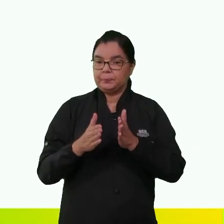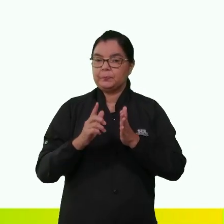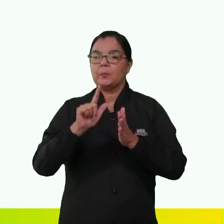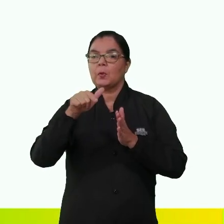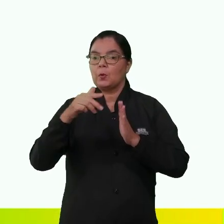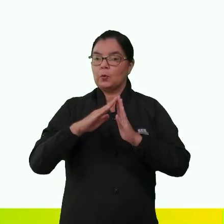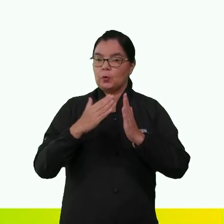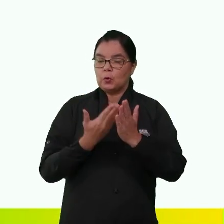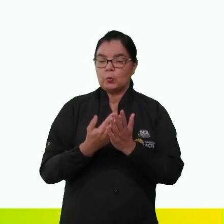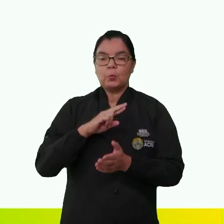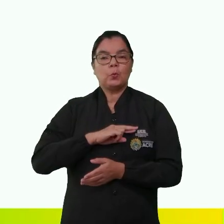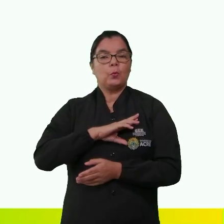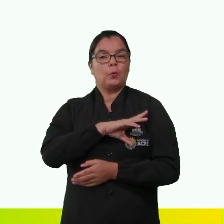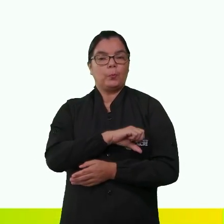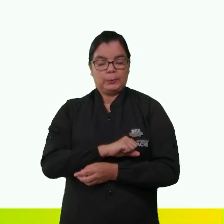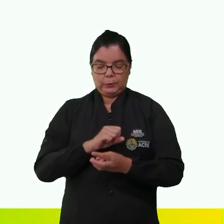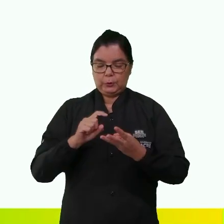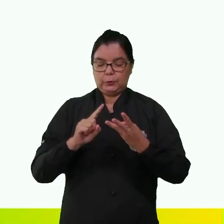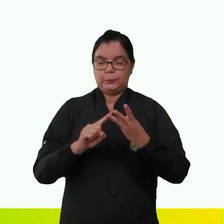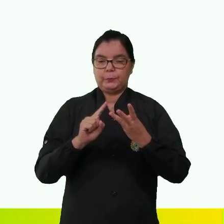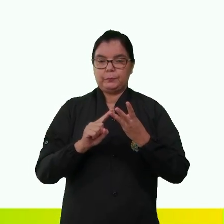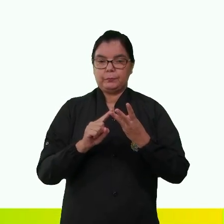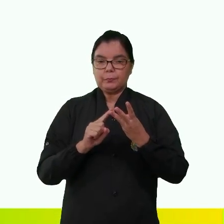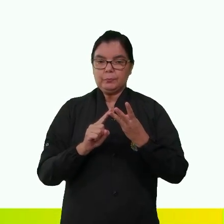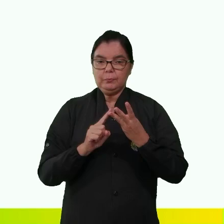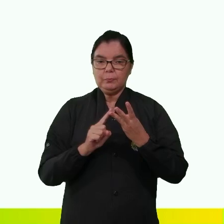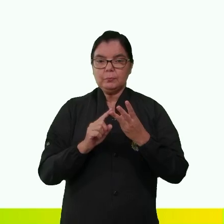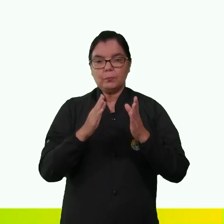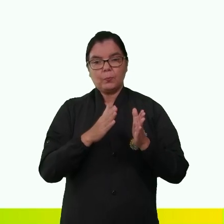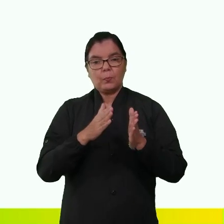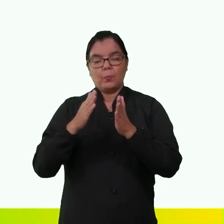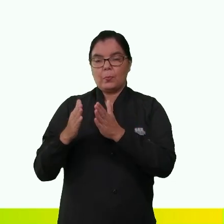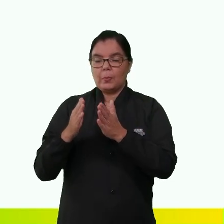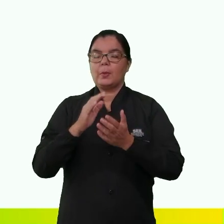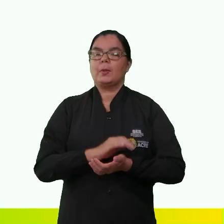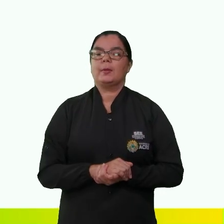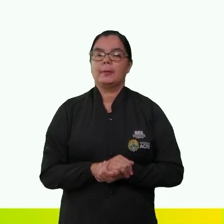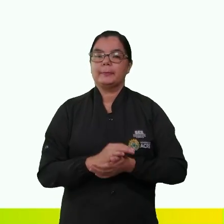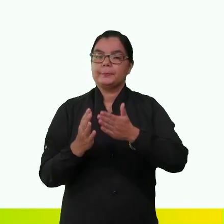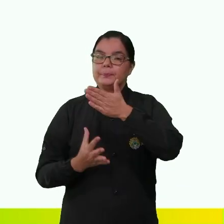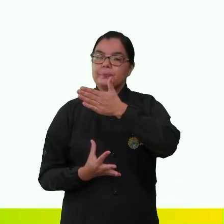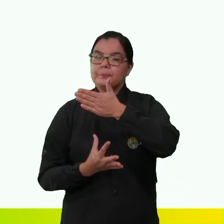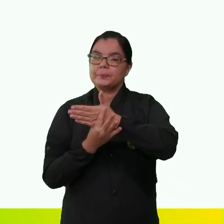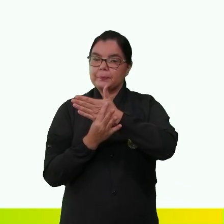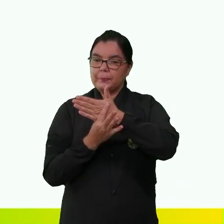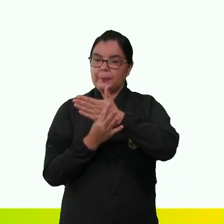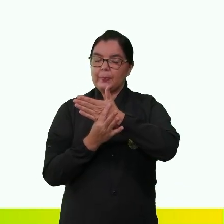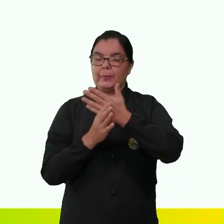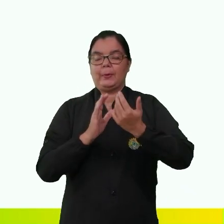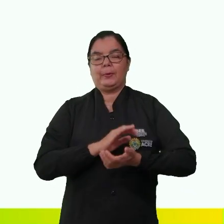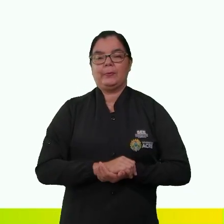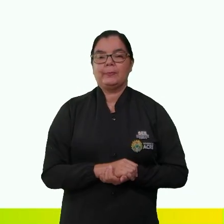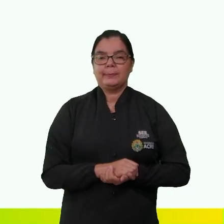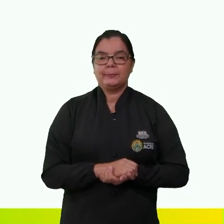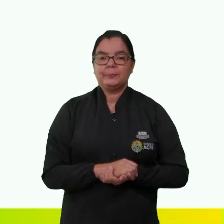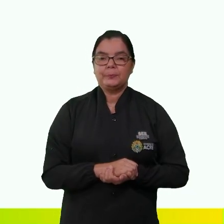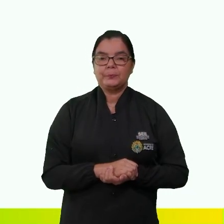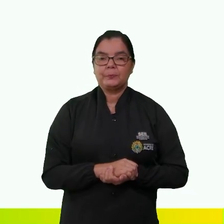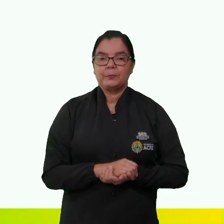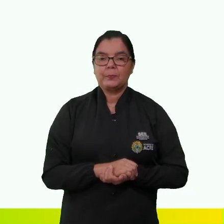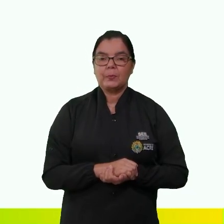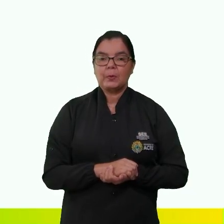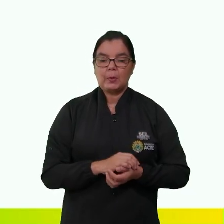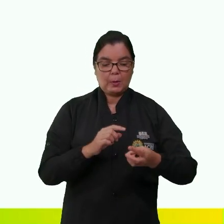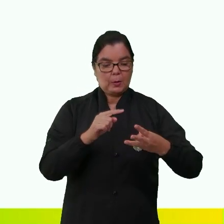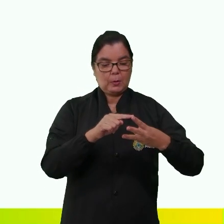pego o romantismo e aqui eu pego o realismo. Então, aqui